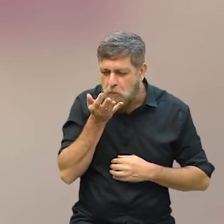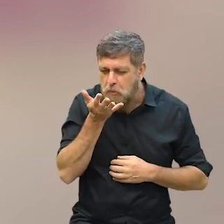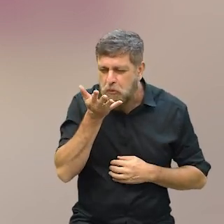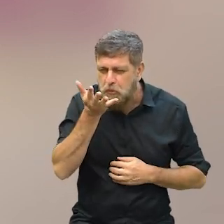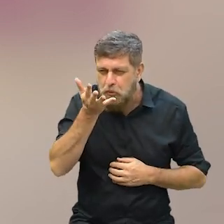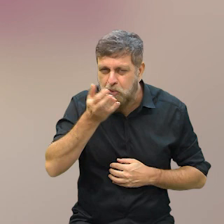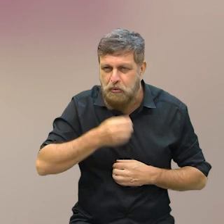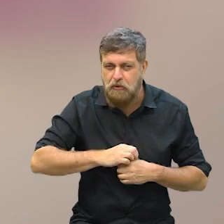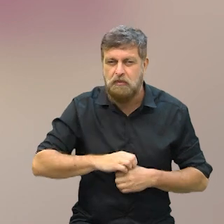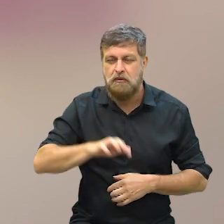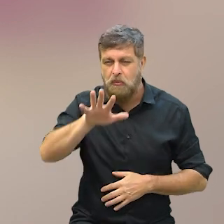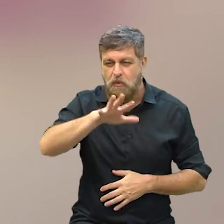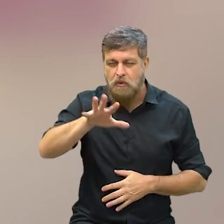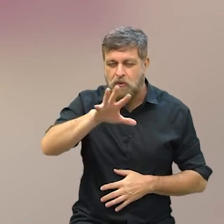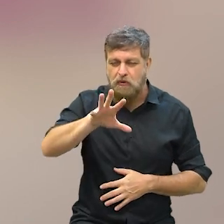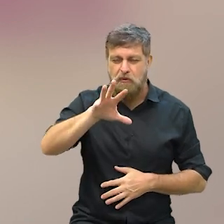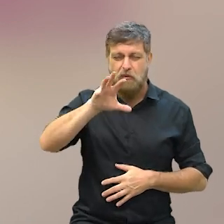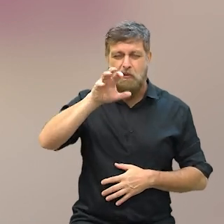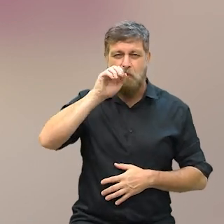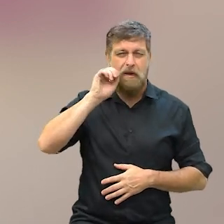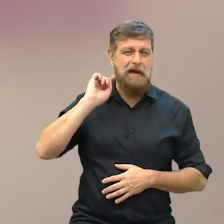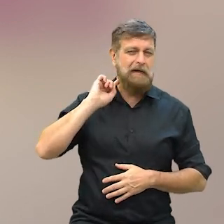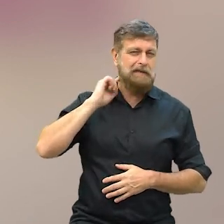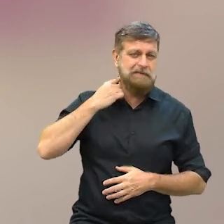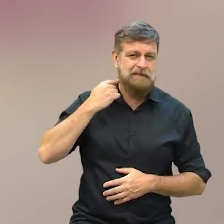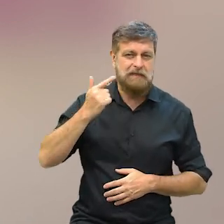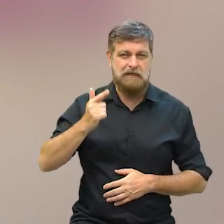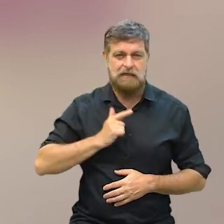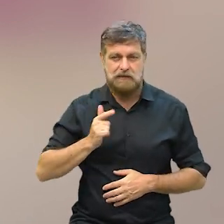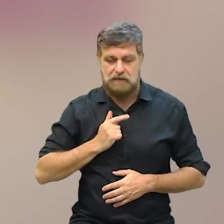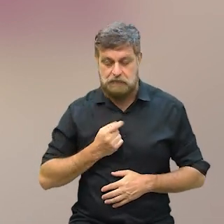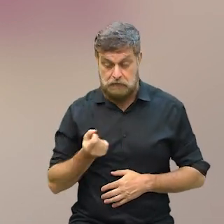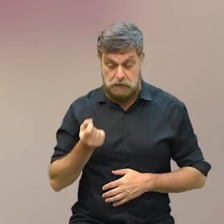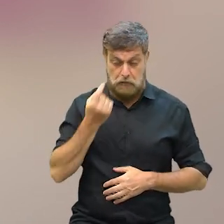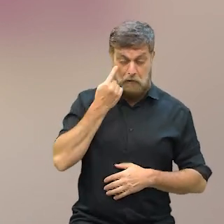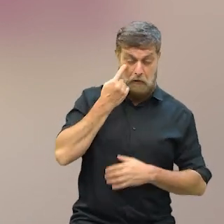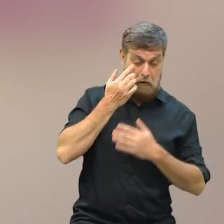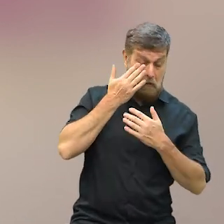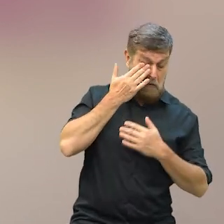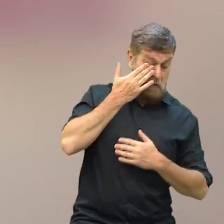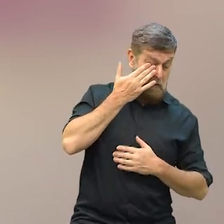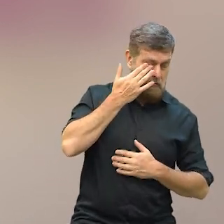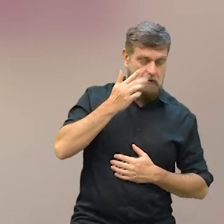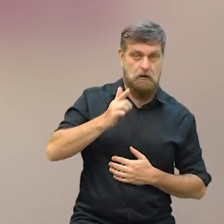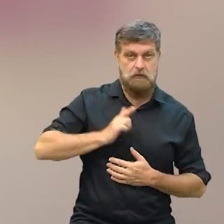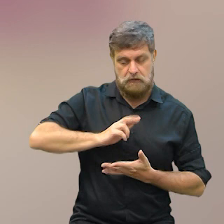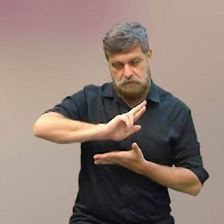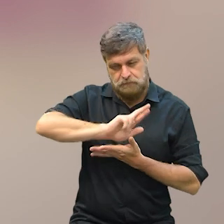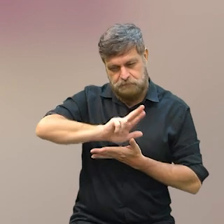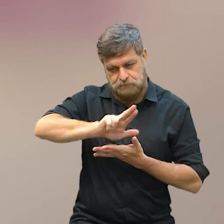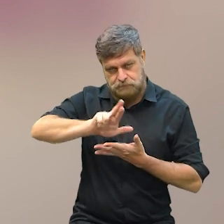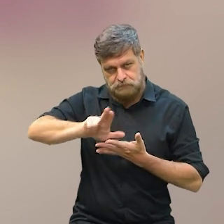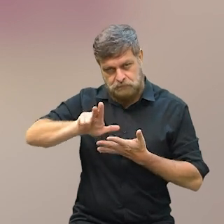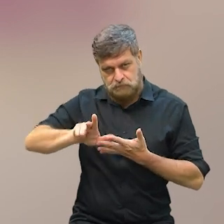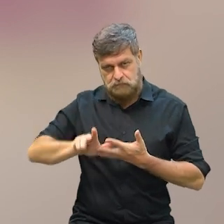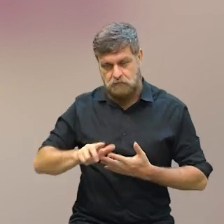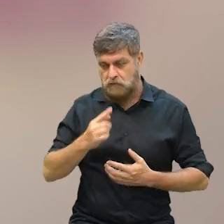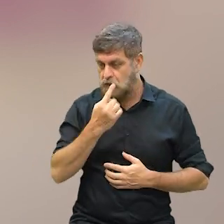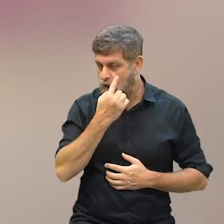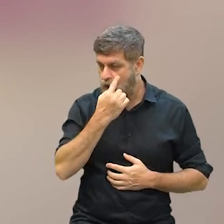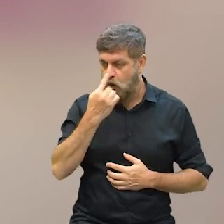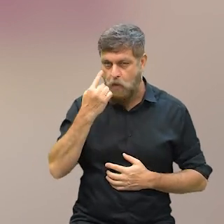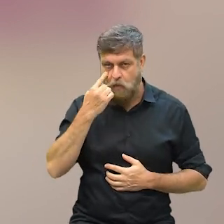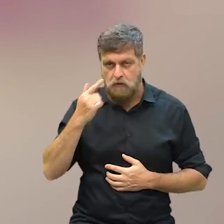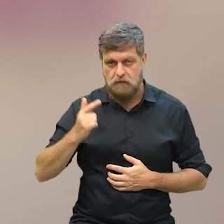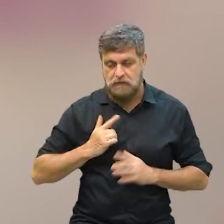com umidade do ar, com corpo estranho. Então, realmente, assim, é uma parte